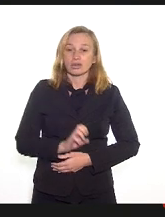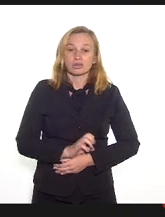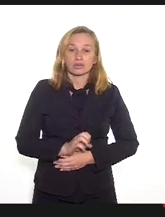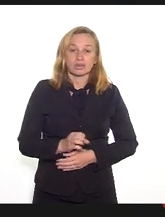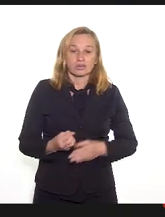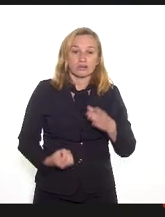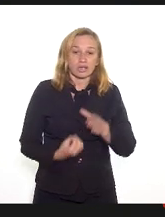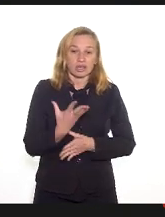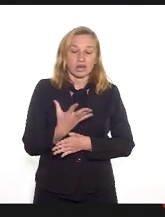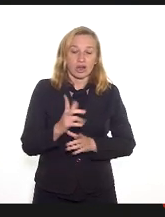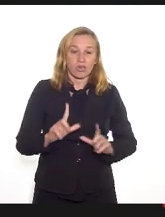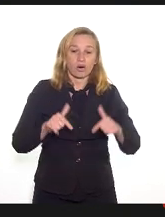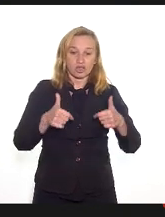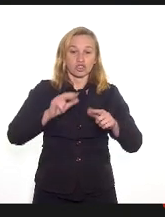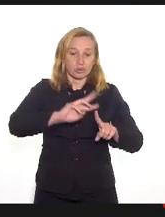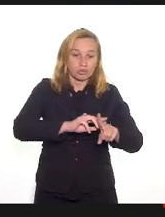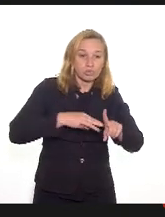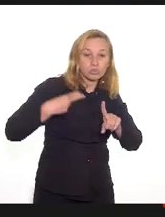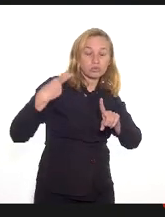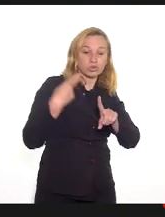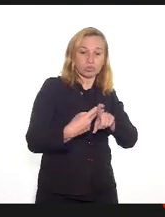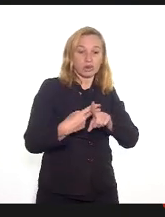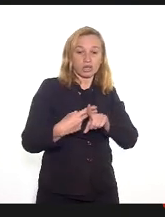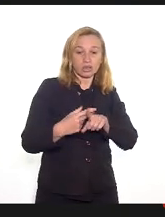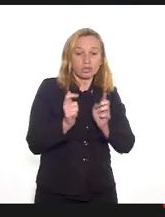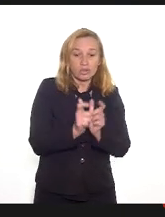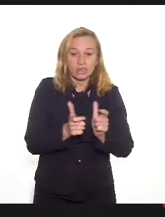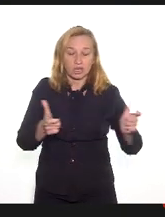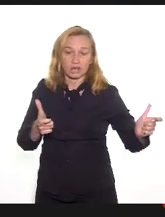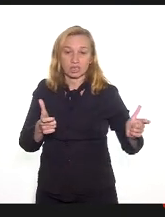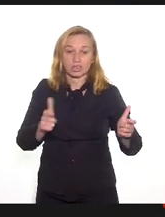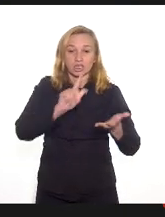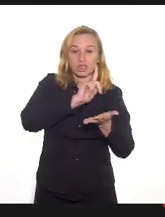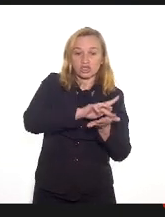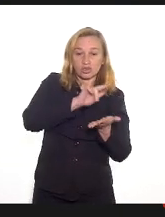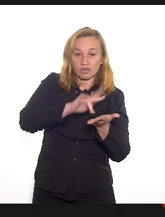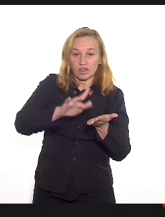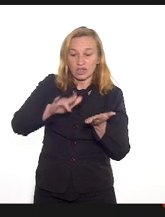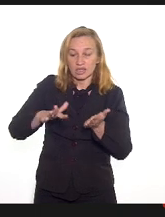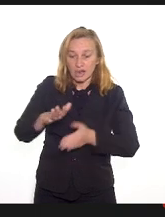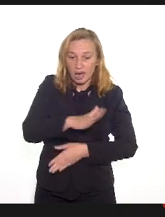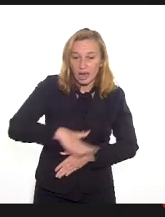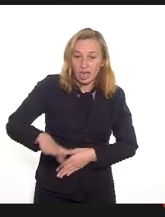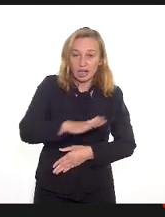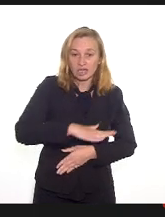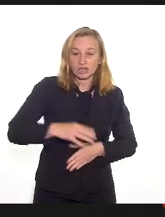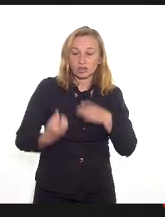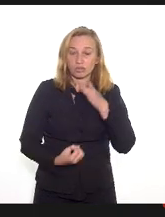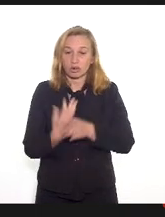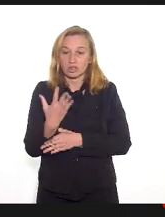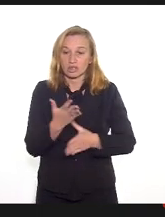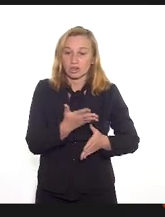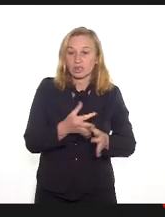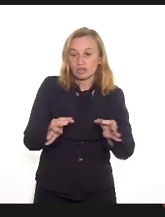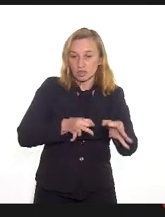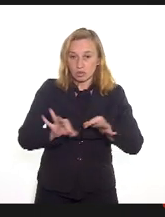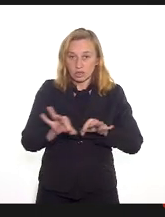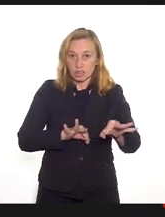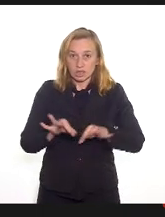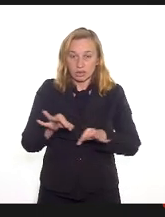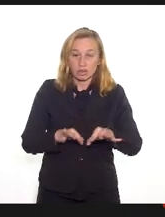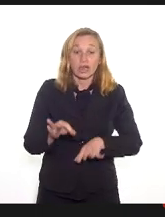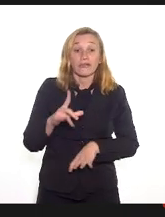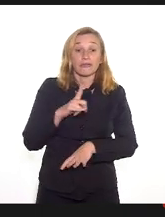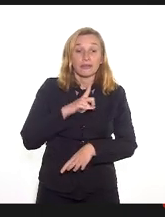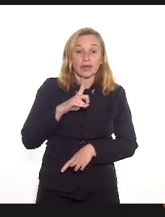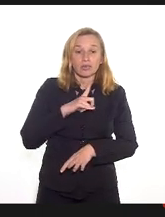criar um efeito multiplicador enorme nas diversas cadeias produtivas que vão se organizar. Nós